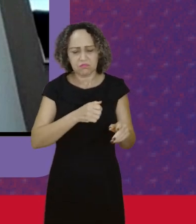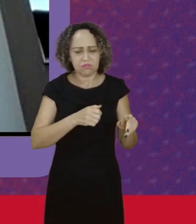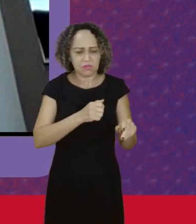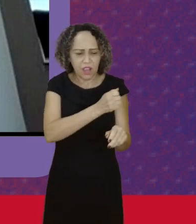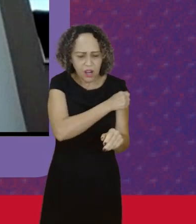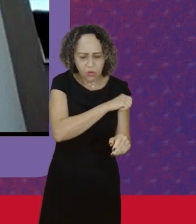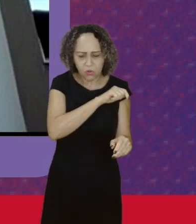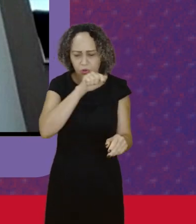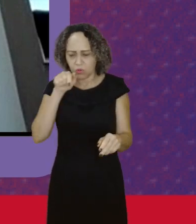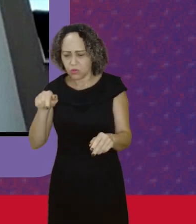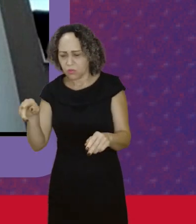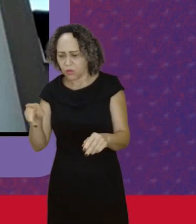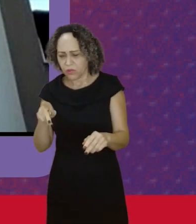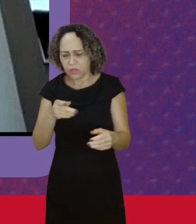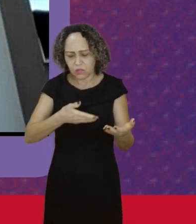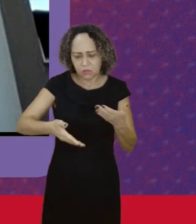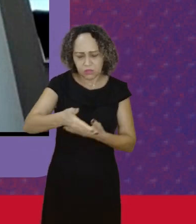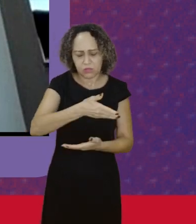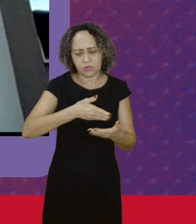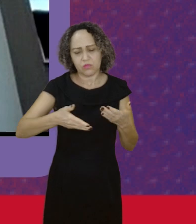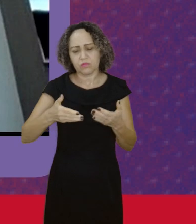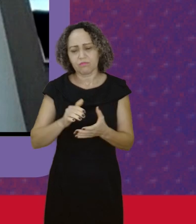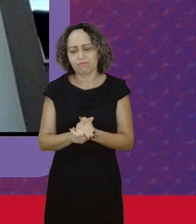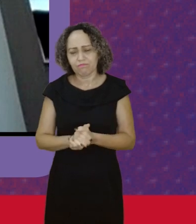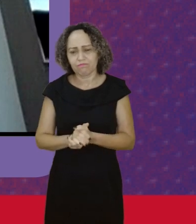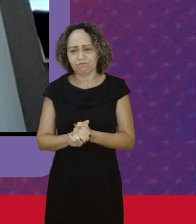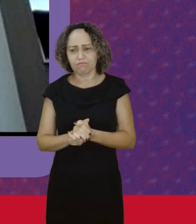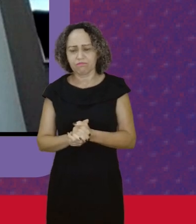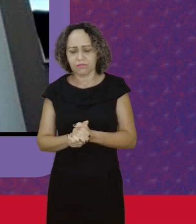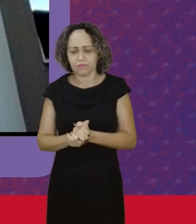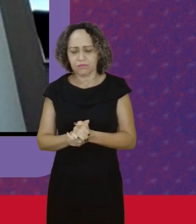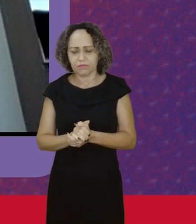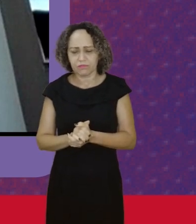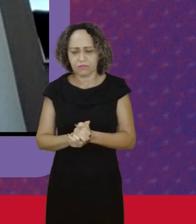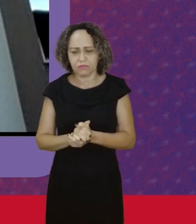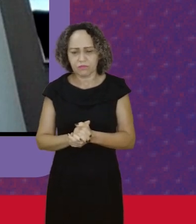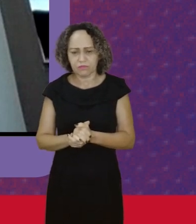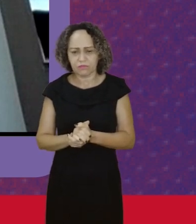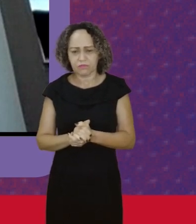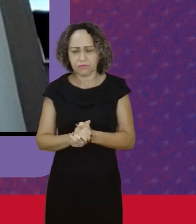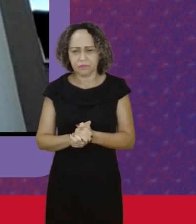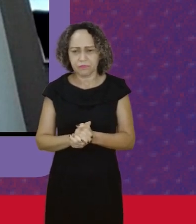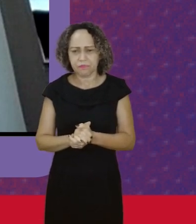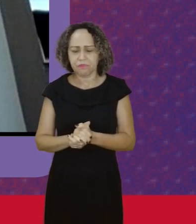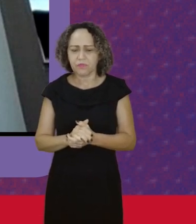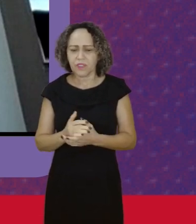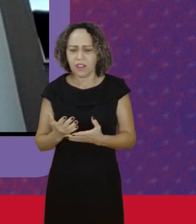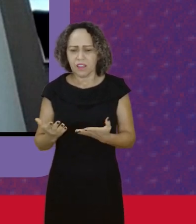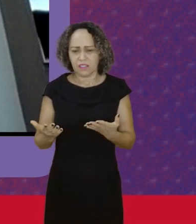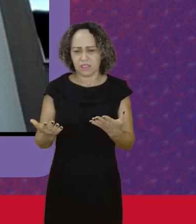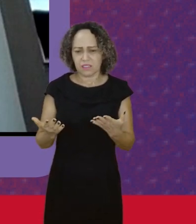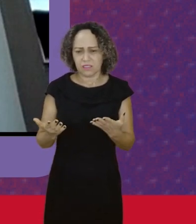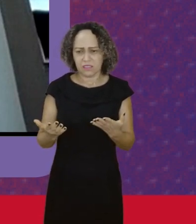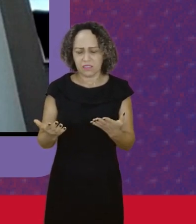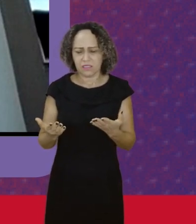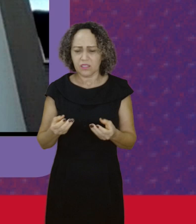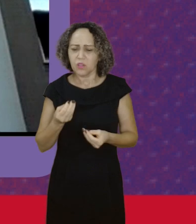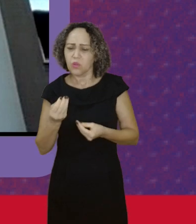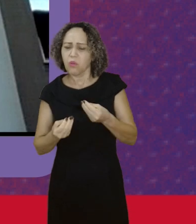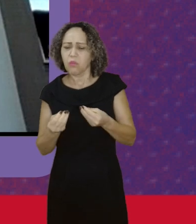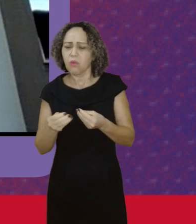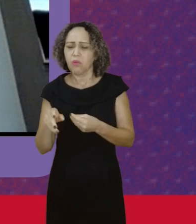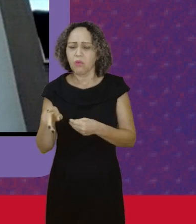e vice-versa. Então, é muito ruim para mim, enquanto